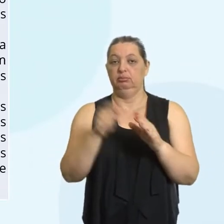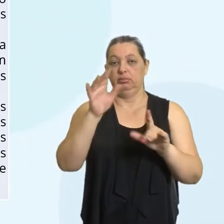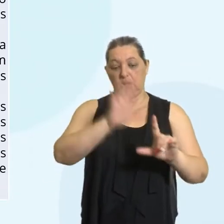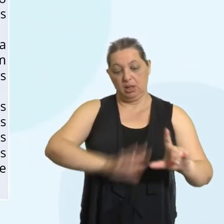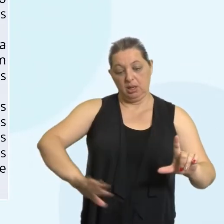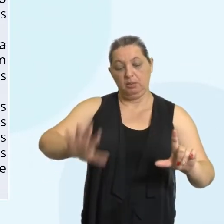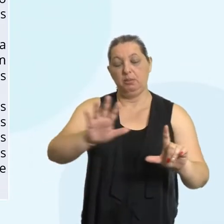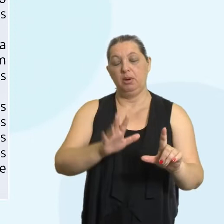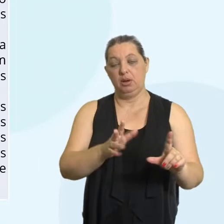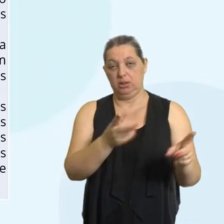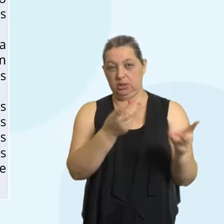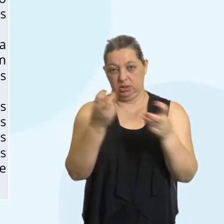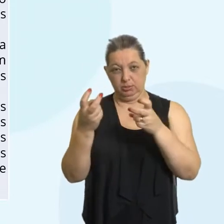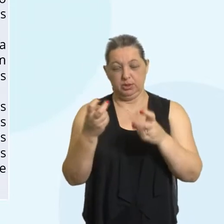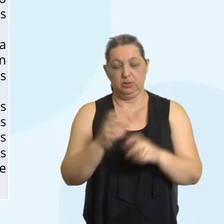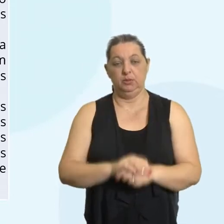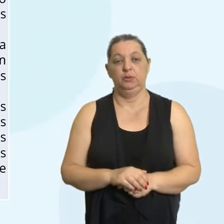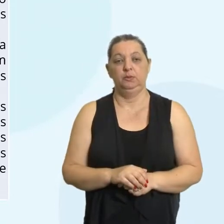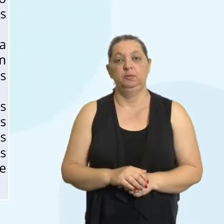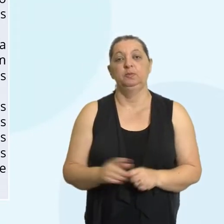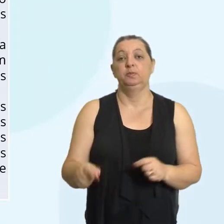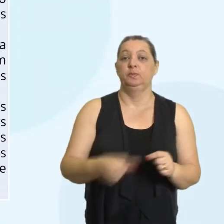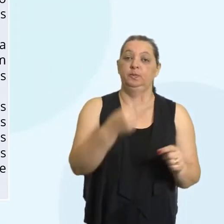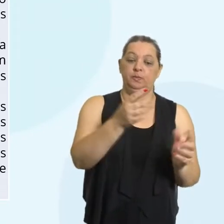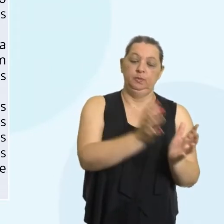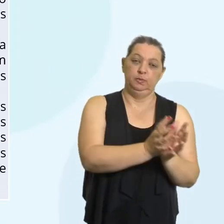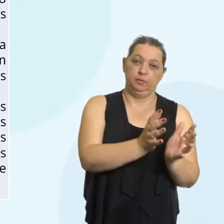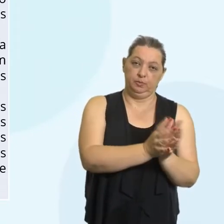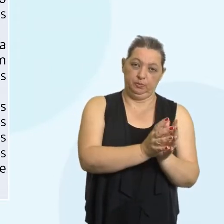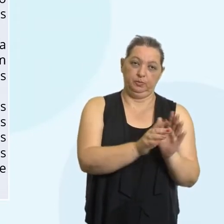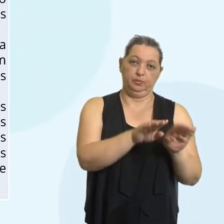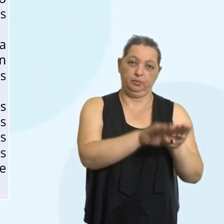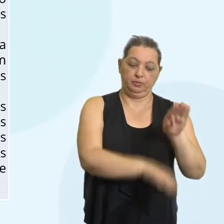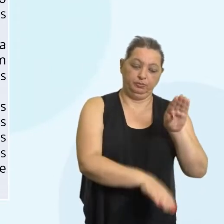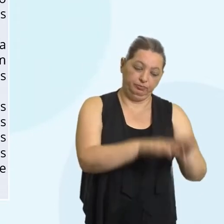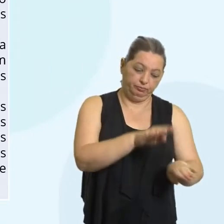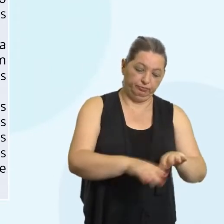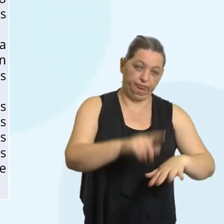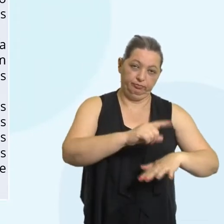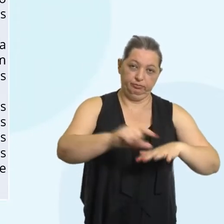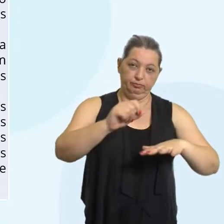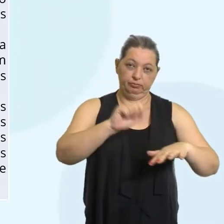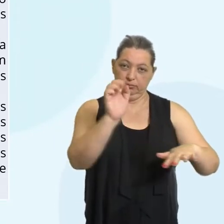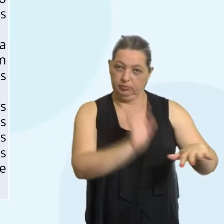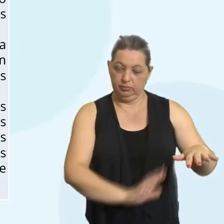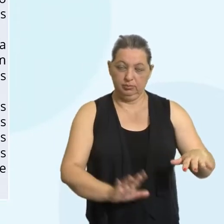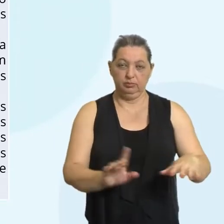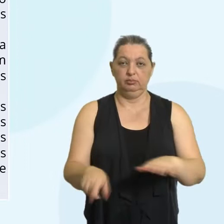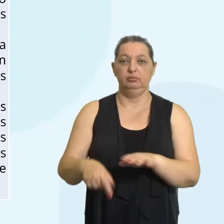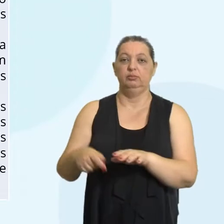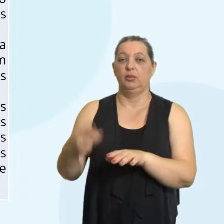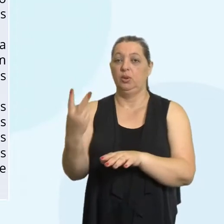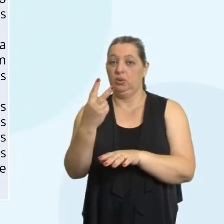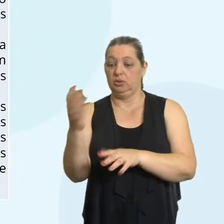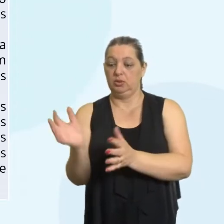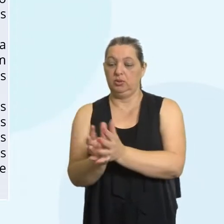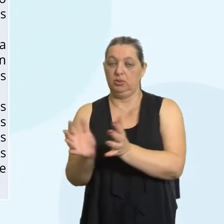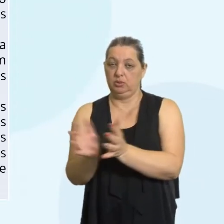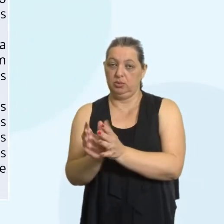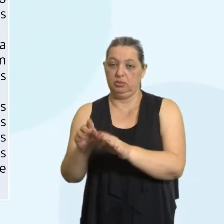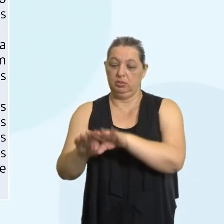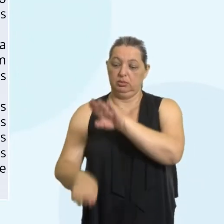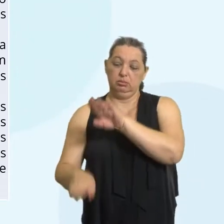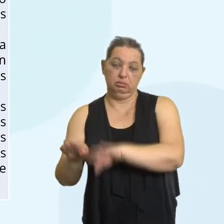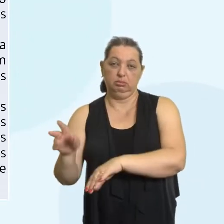imagens apresentadas então primeiro grupo desigualdade no continente africano o segundo grupo desigualdades nos